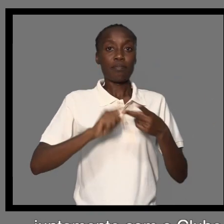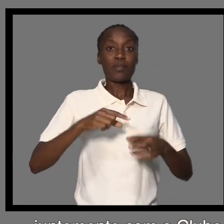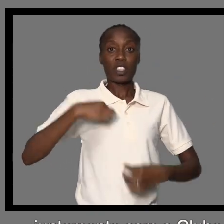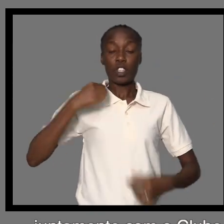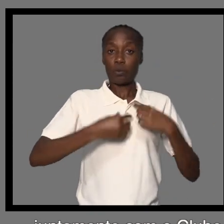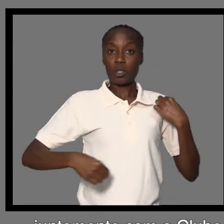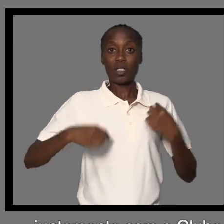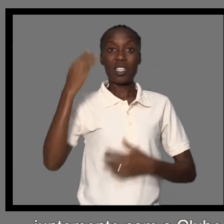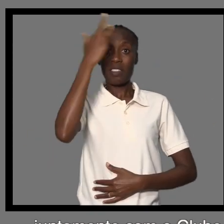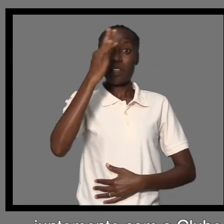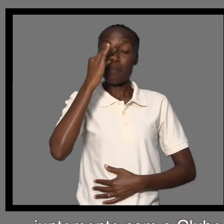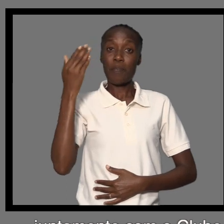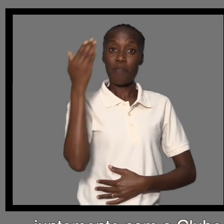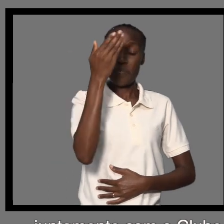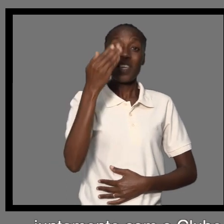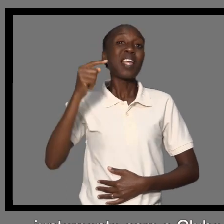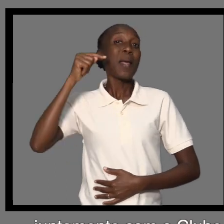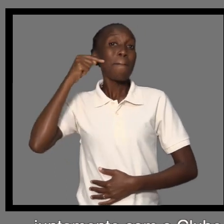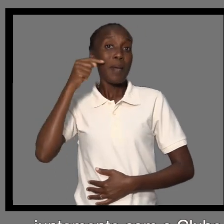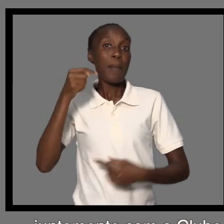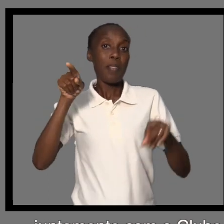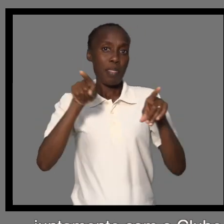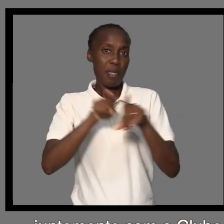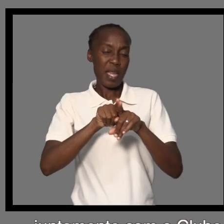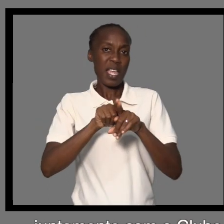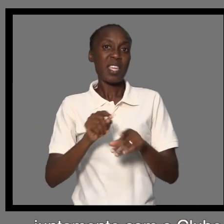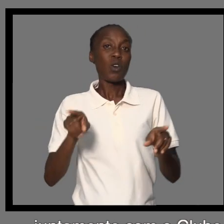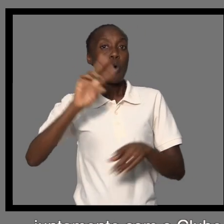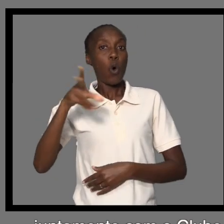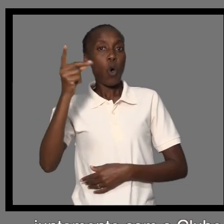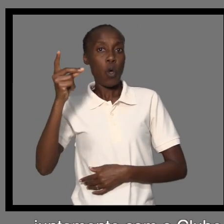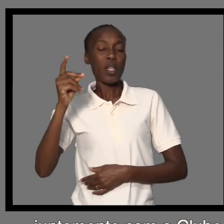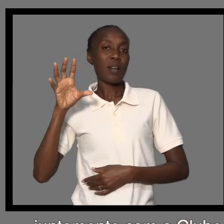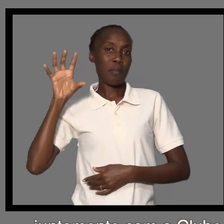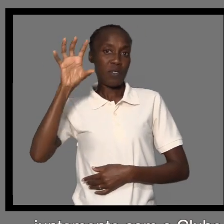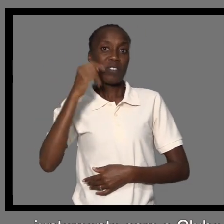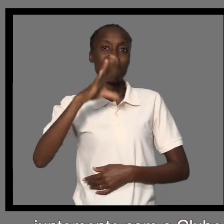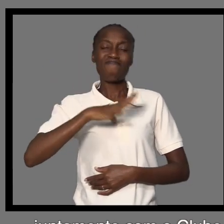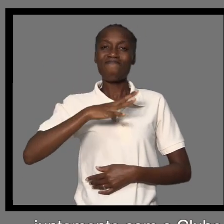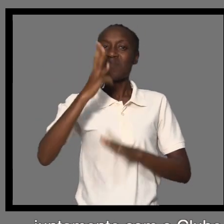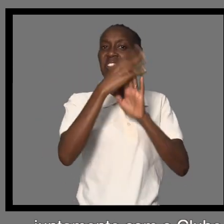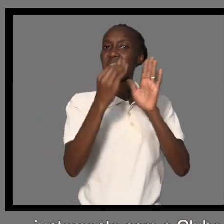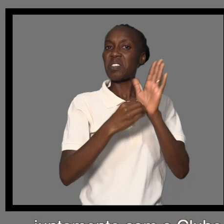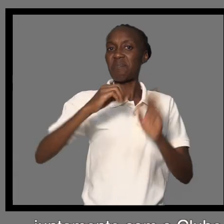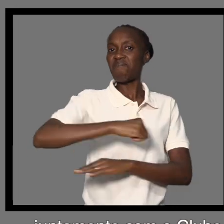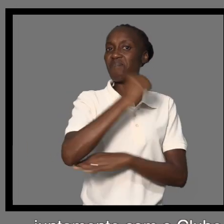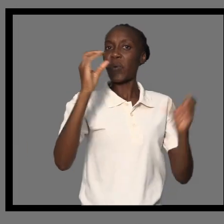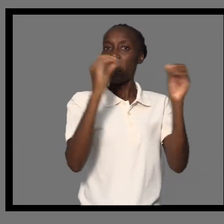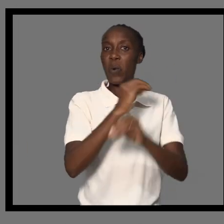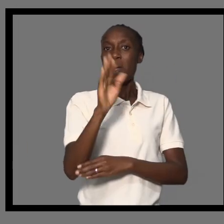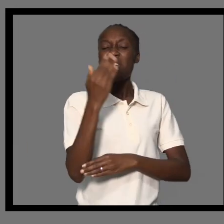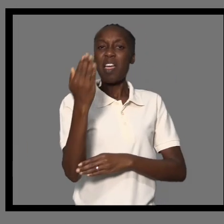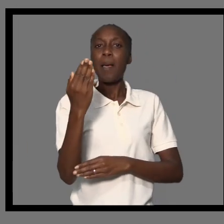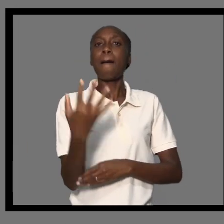Desportivo Dinacala, Bahia de Pemba e o Testel de Pungo, que não conseguiram pontos suficientes